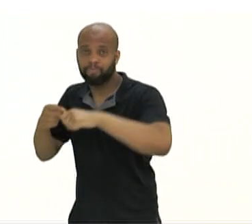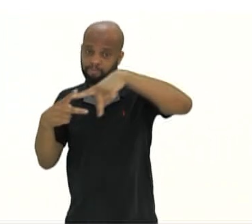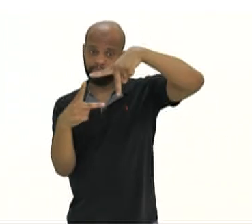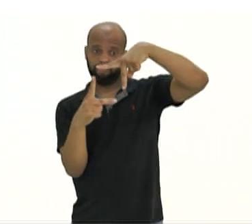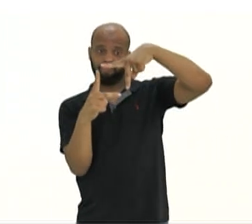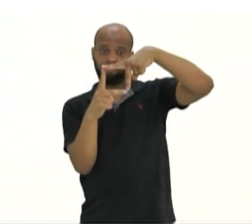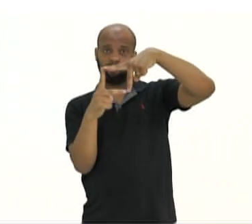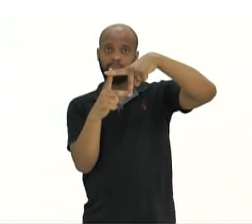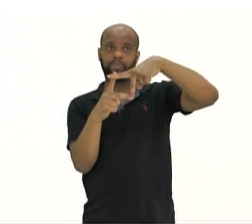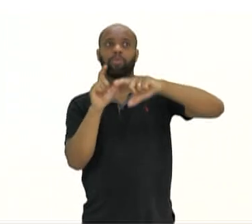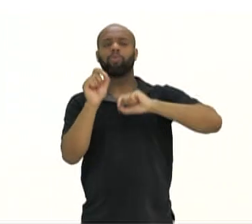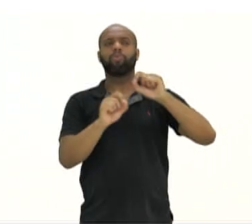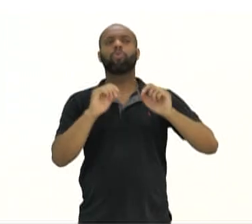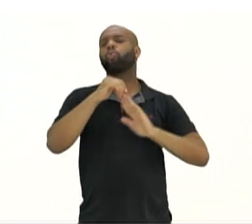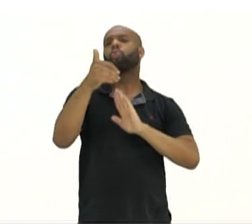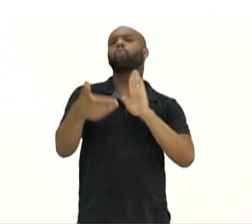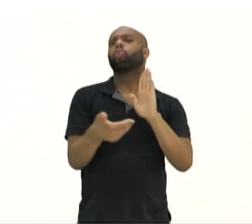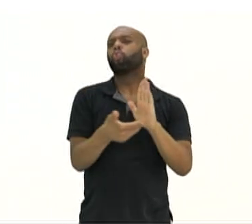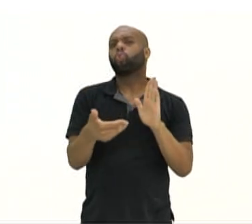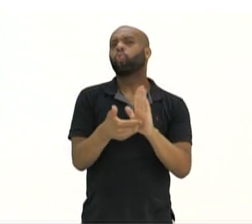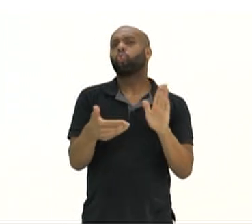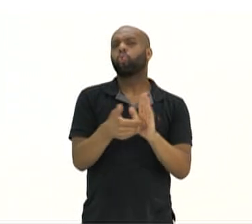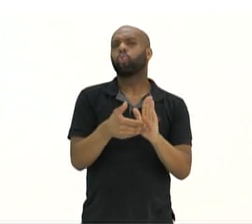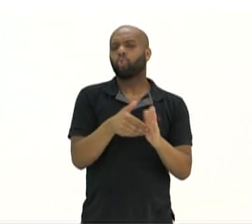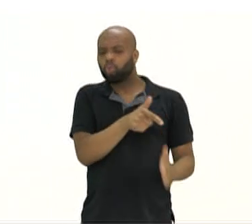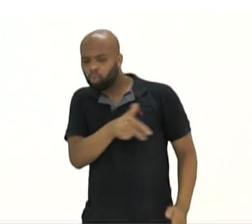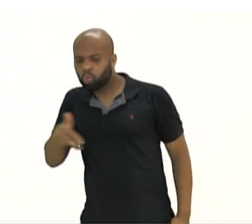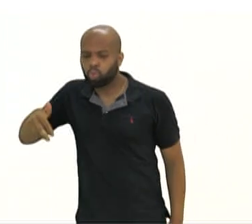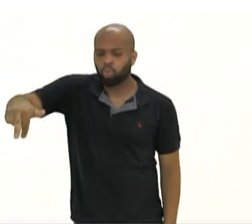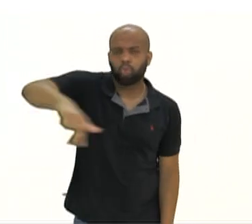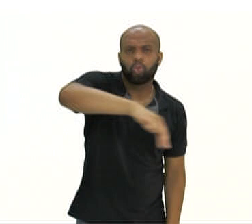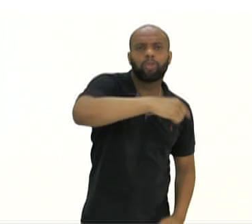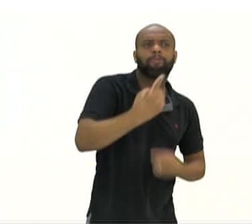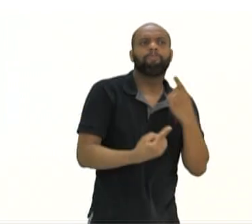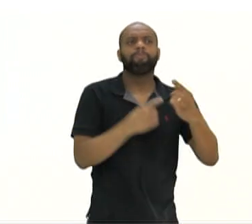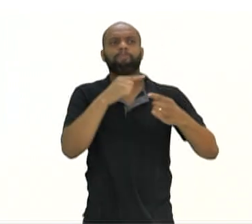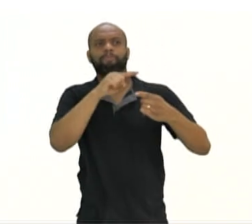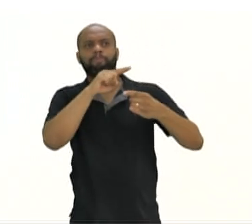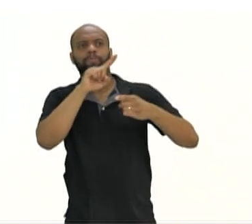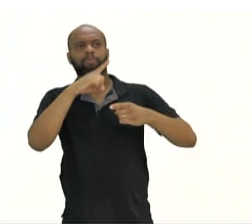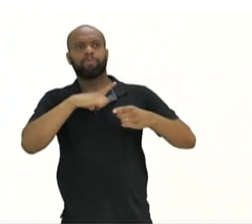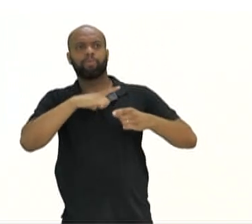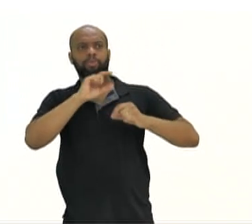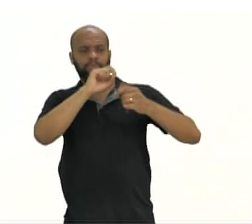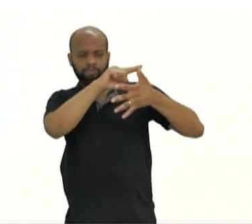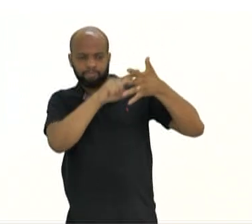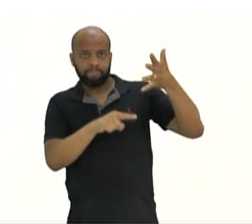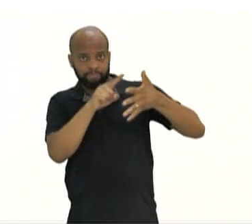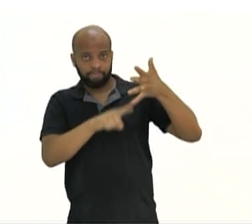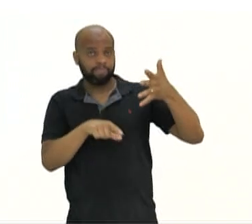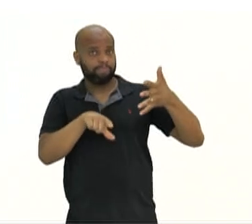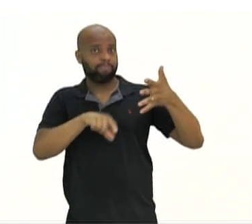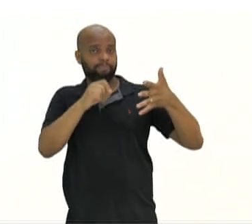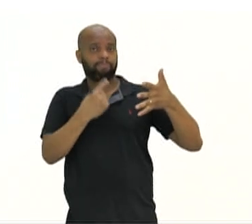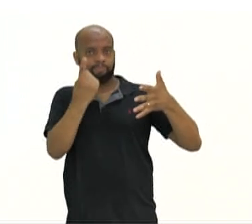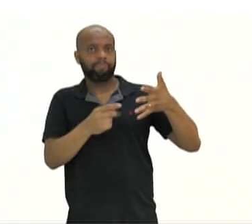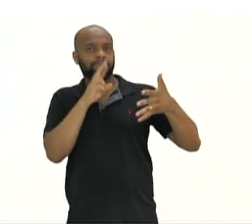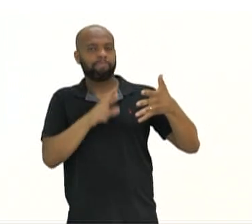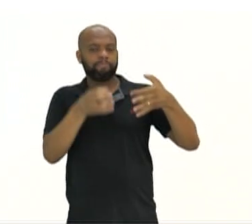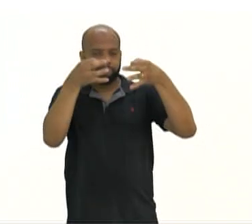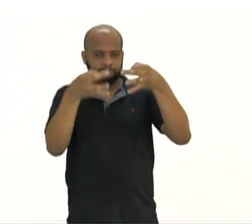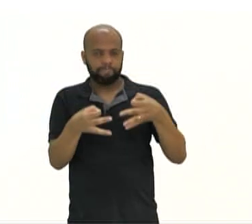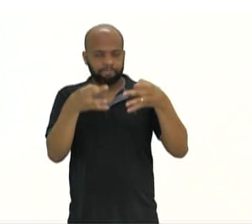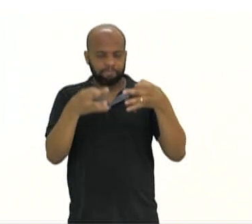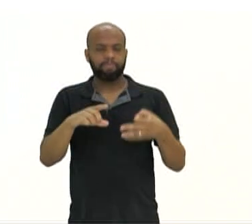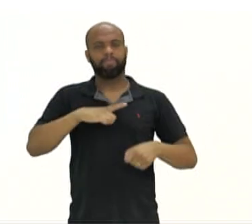de 19.200 metros, 9.600 metros, 38.400 metros, 10.240 metros